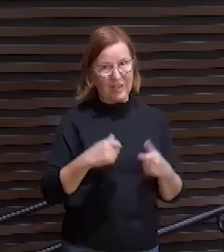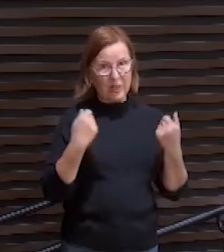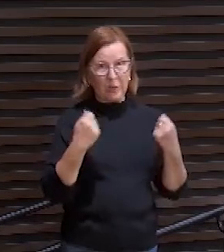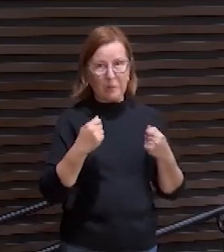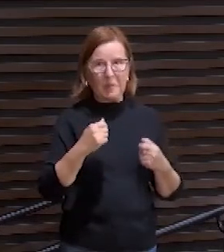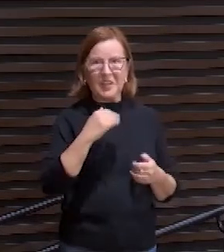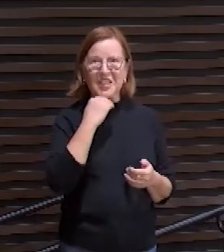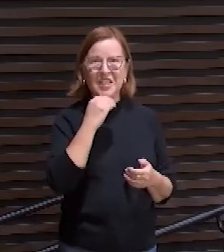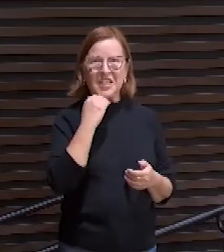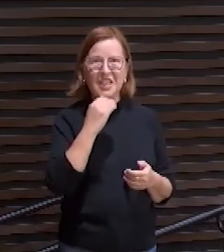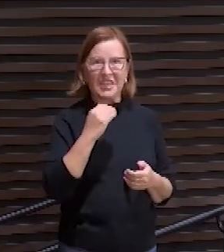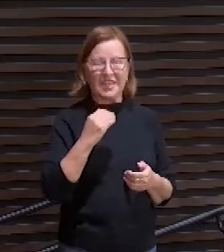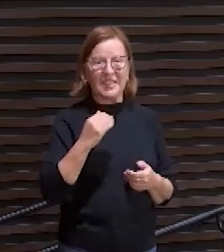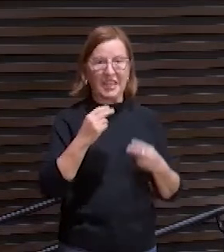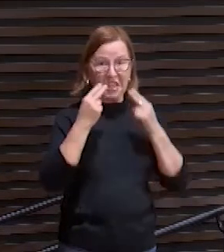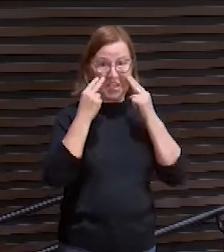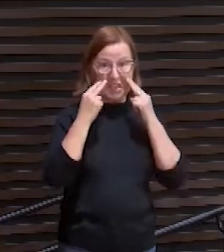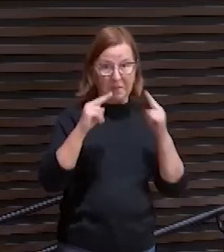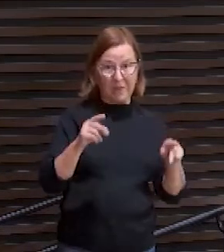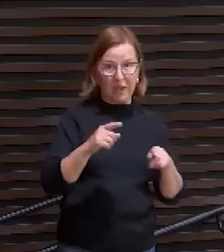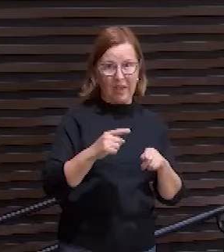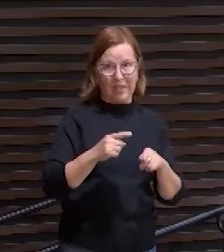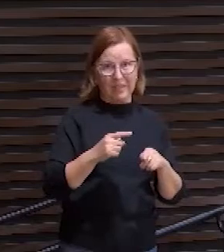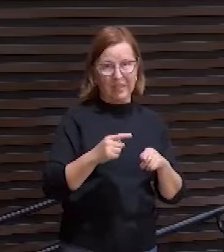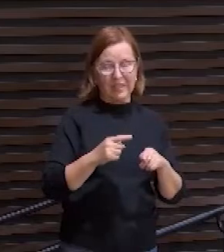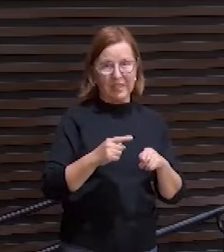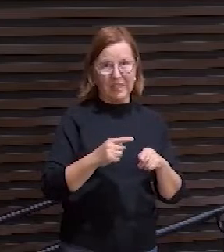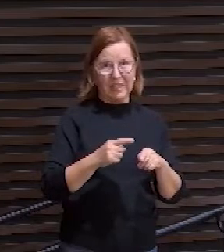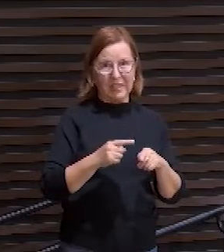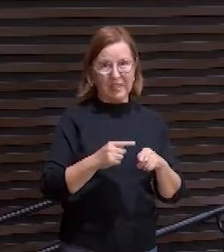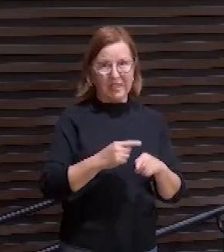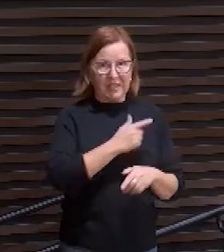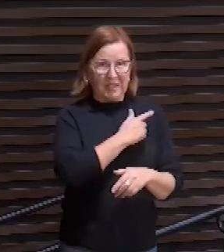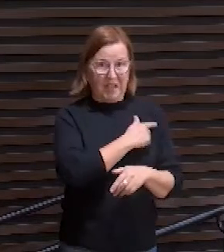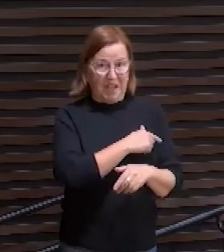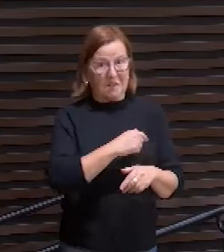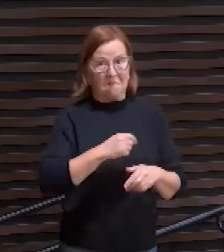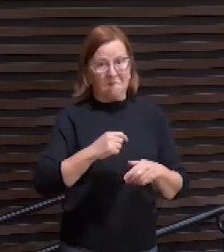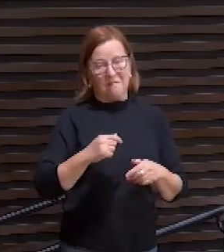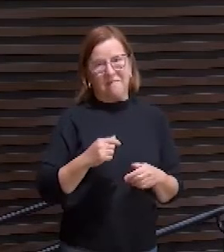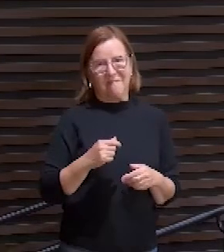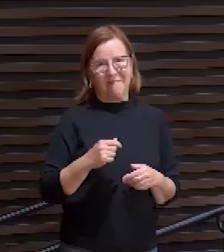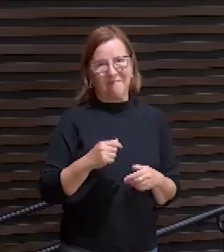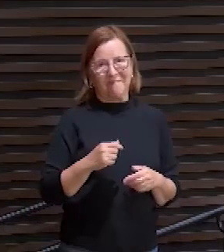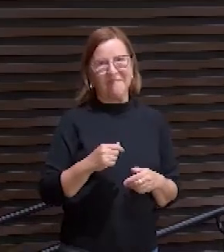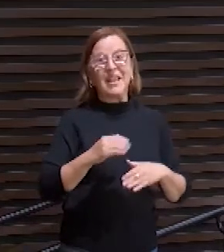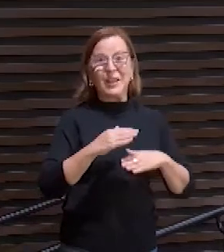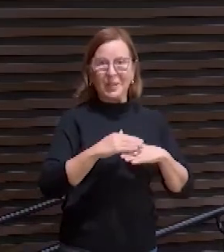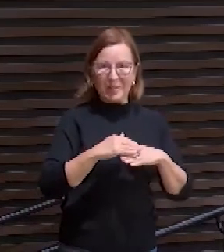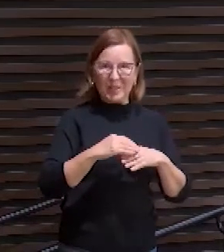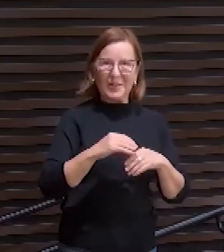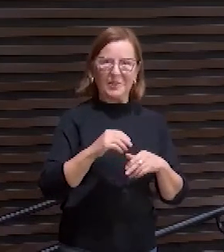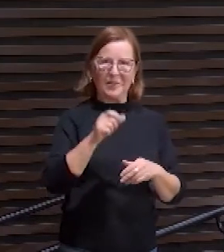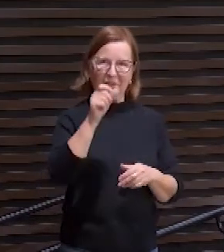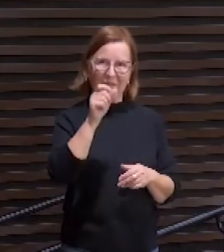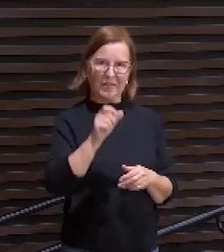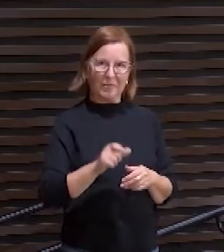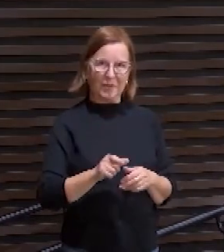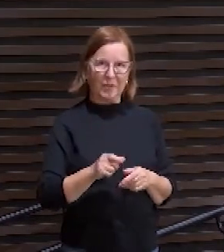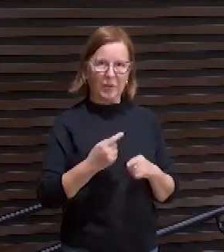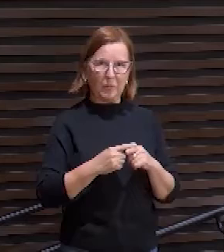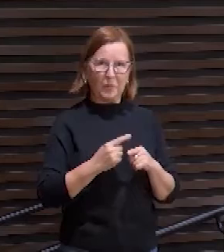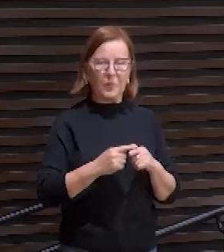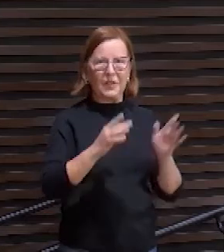era a natureza humana. Muitas pessoas iam atrás de Jesus, por conta dos sinais que ele praticava. E